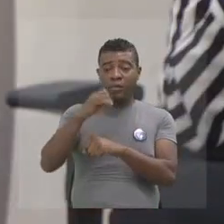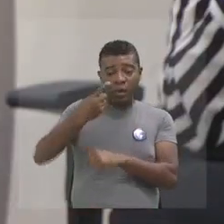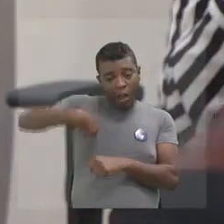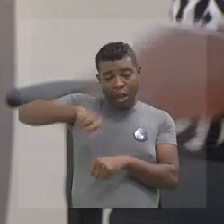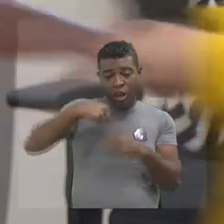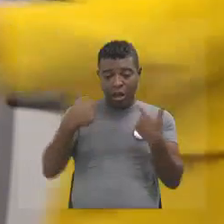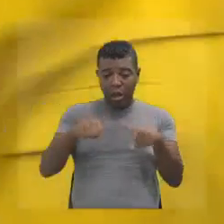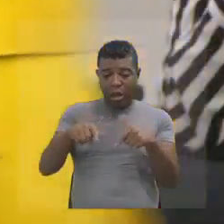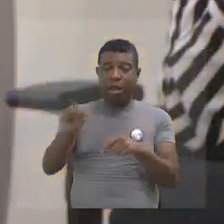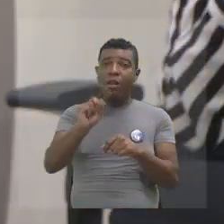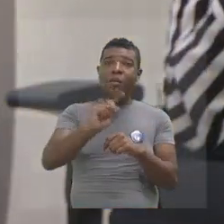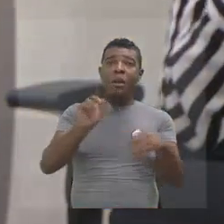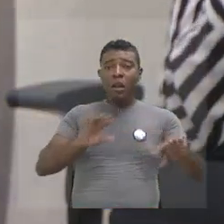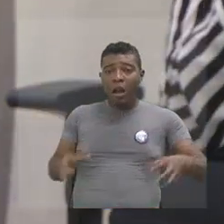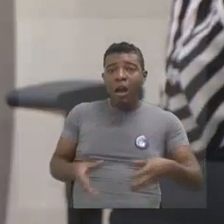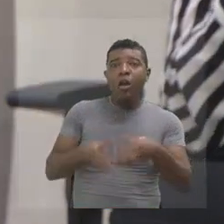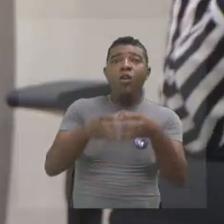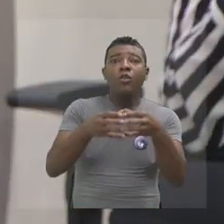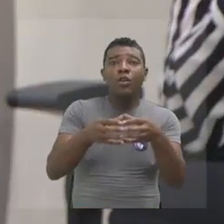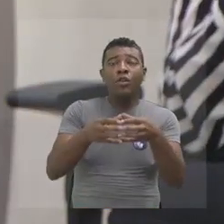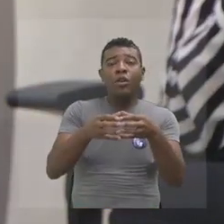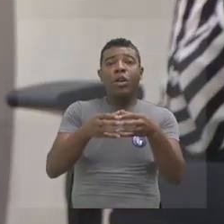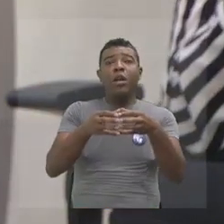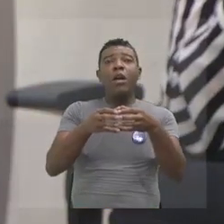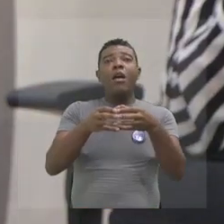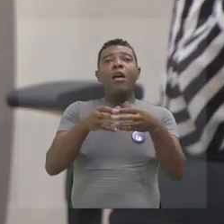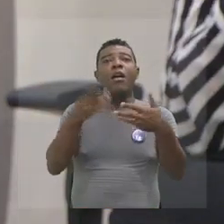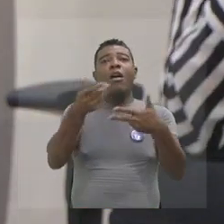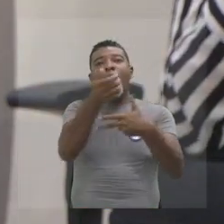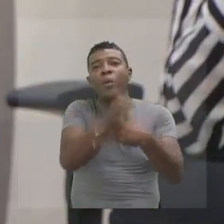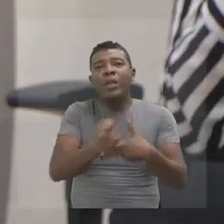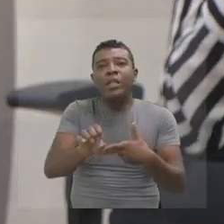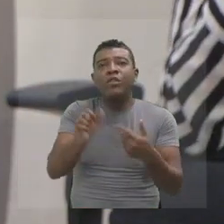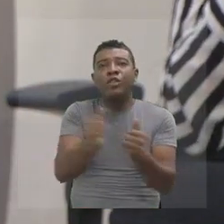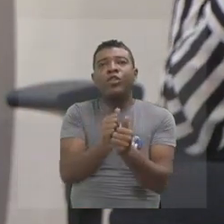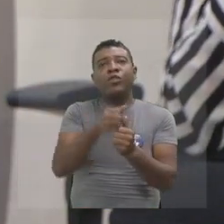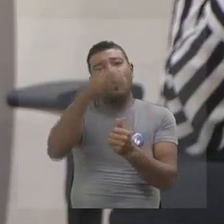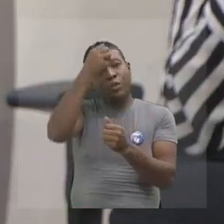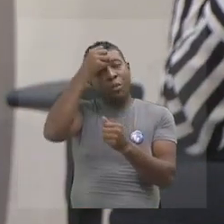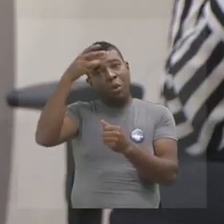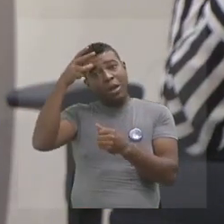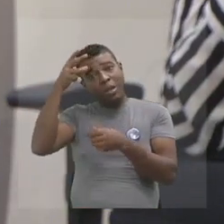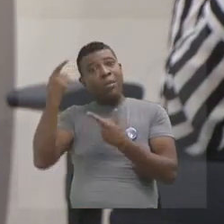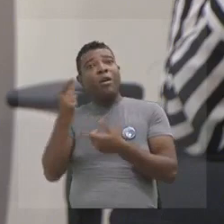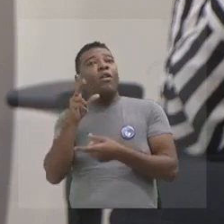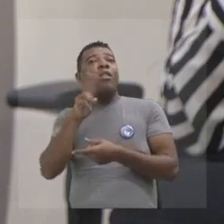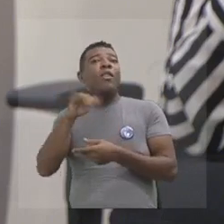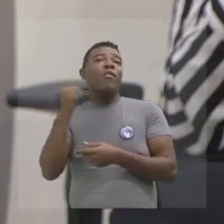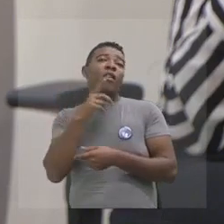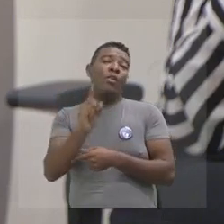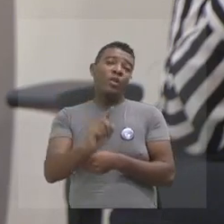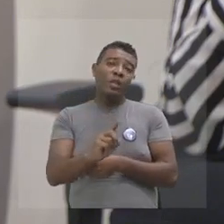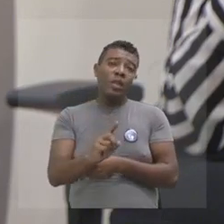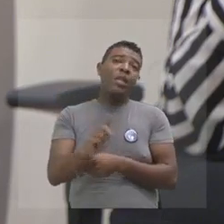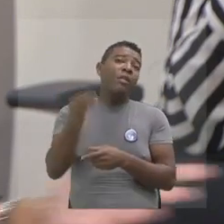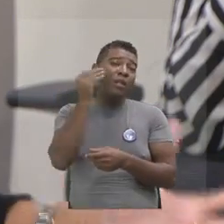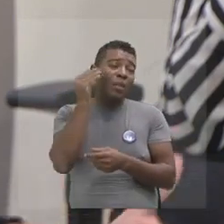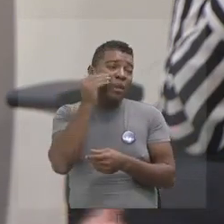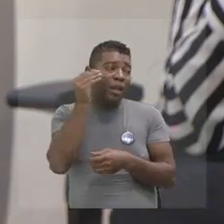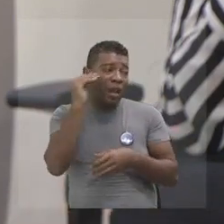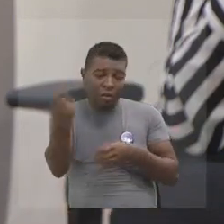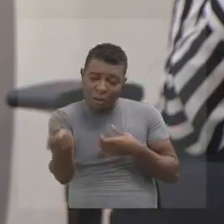Poder Executivo Municipal né a gente terá menos efetividade e eles estão nem muito incluídos desse trabalho de reverter essa situação